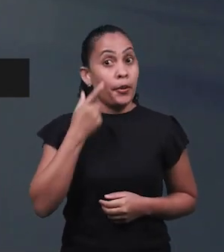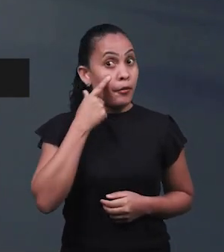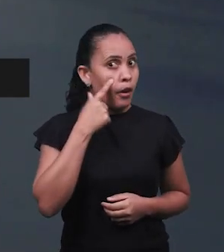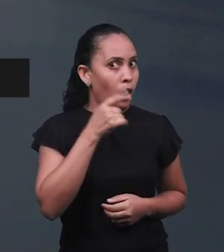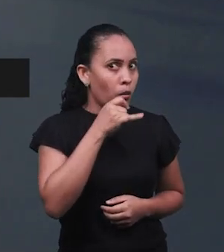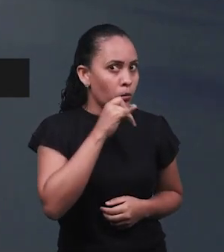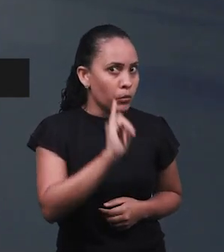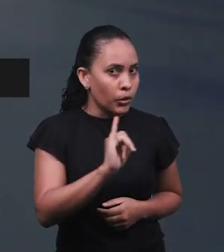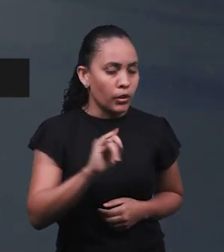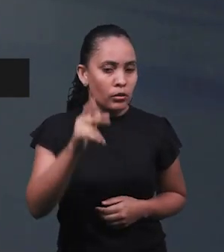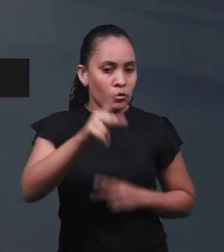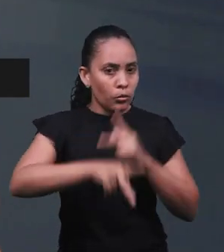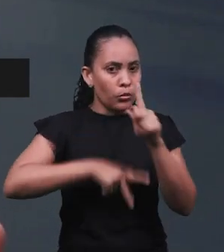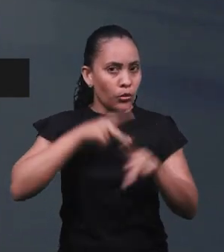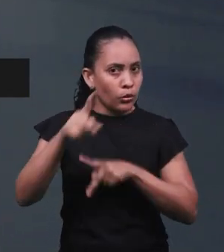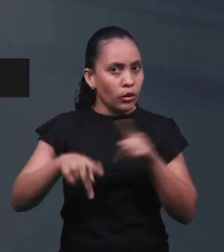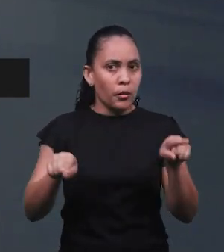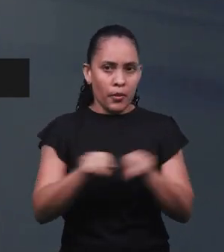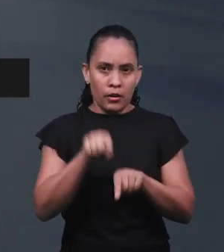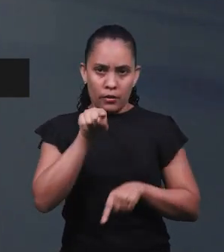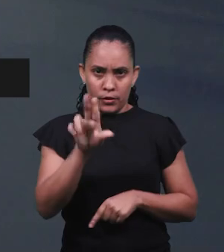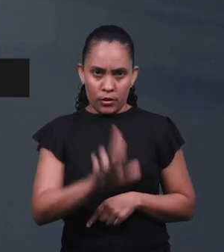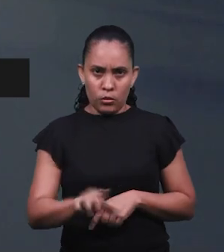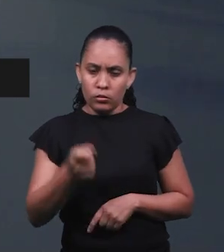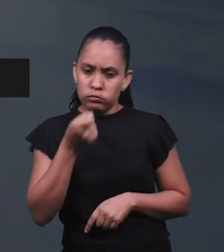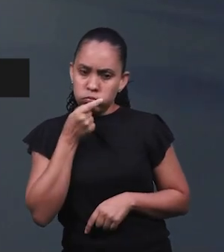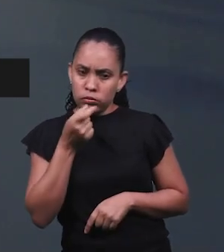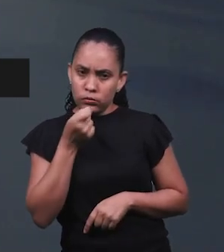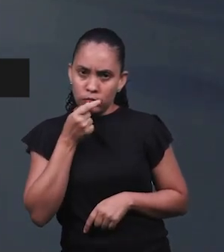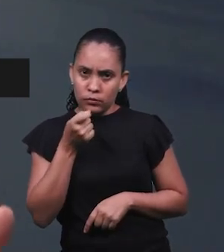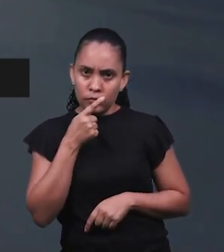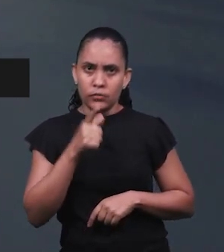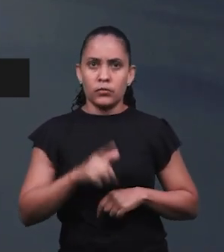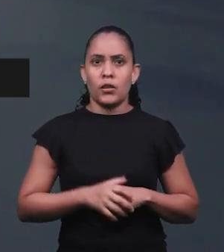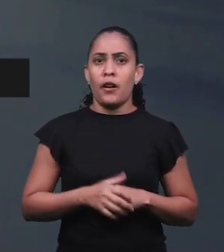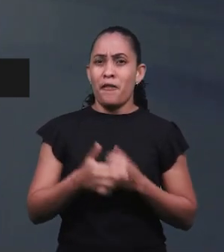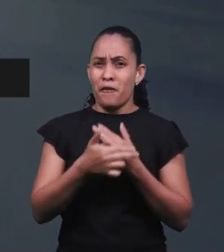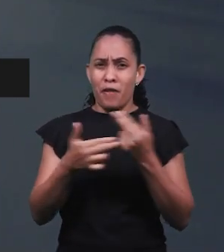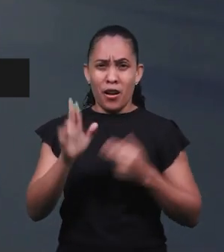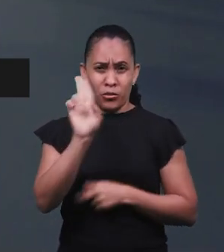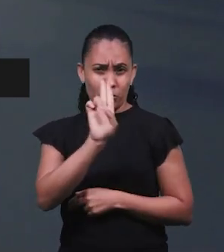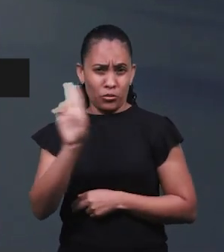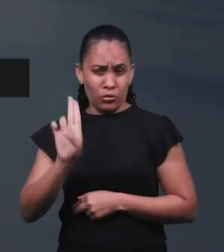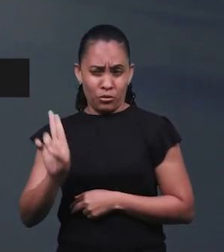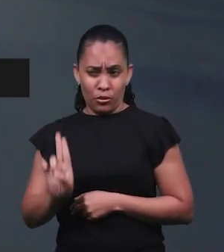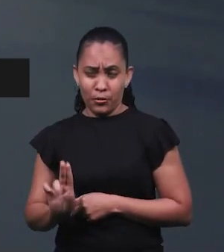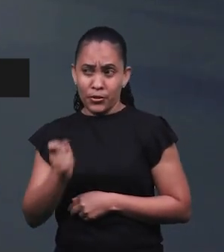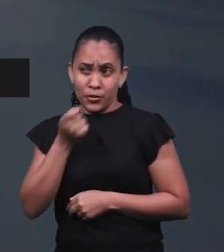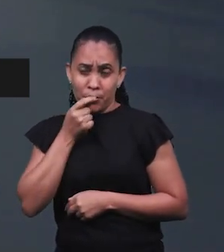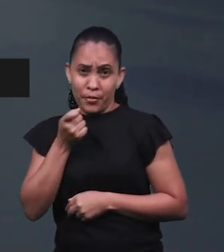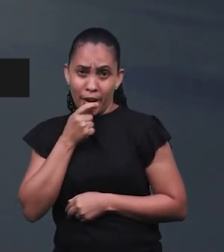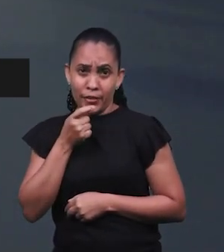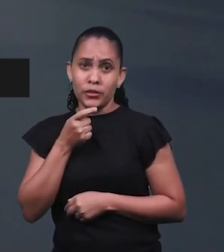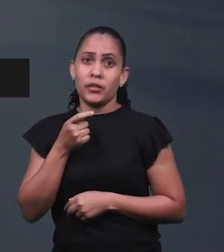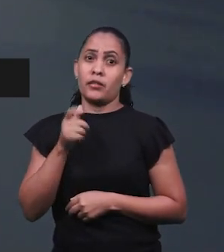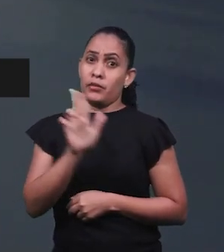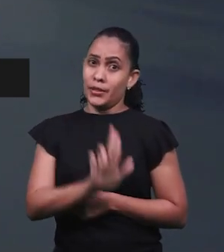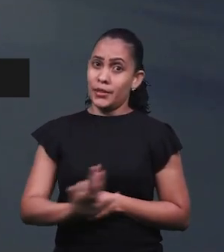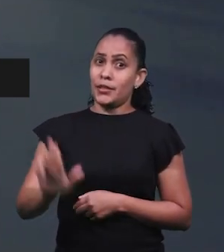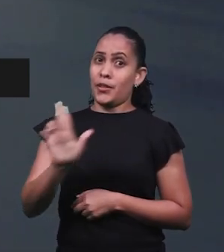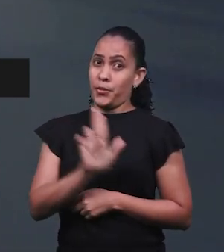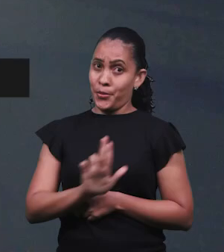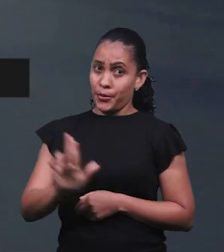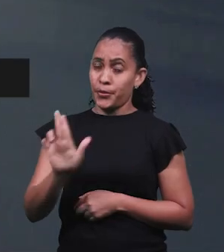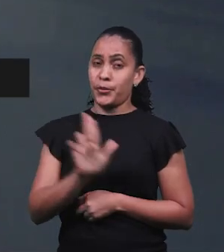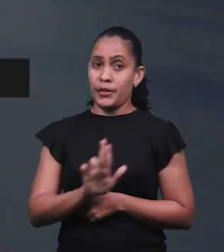também na população os anti-inflamatórios não hormonais, como Cataflam, Voltaren, Ibuprofeno, que são medicações que